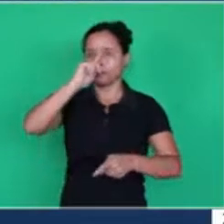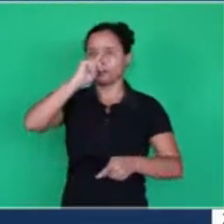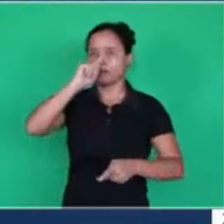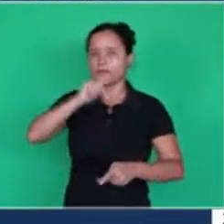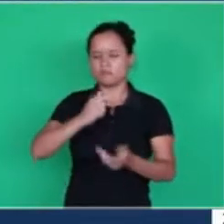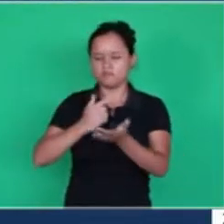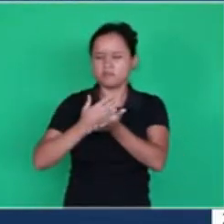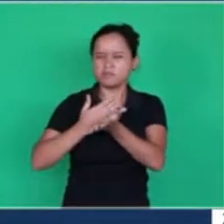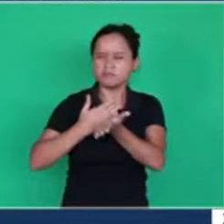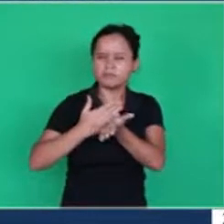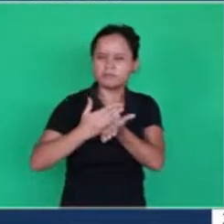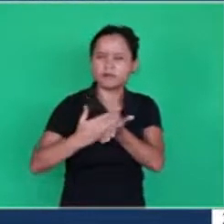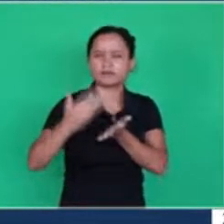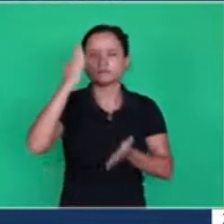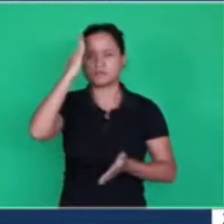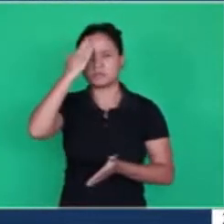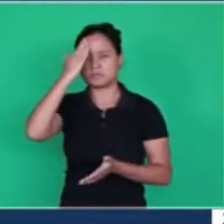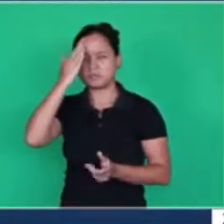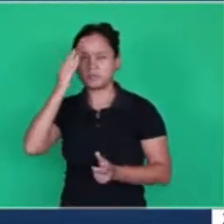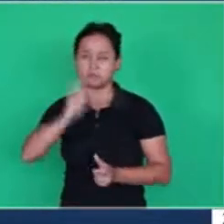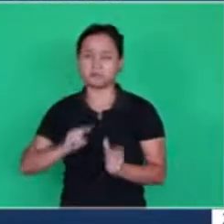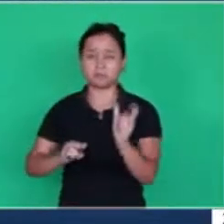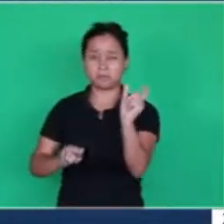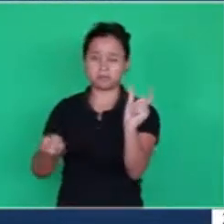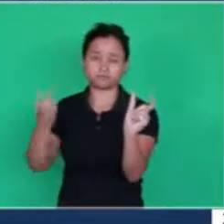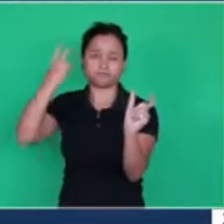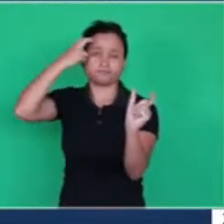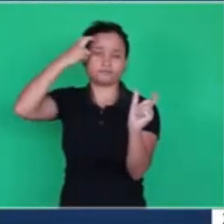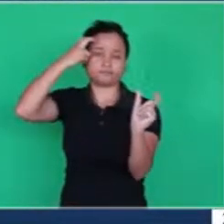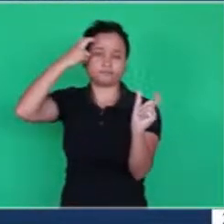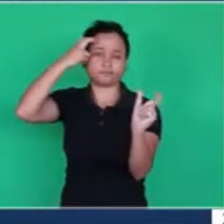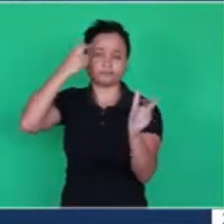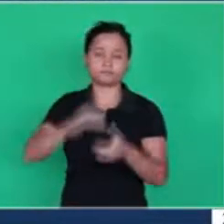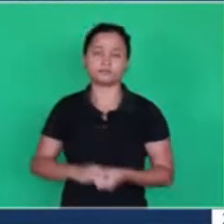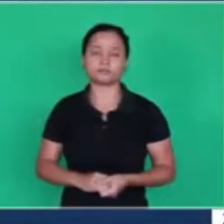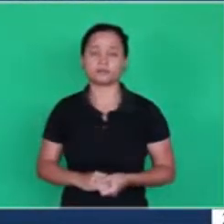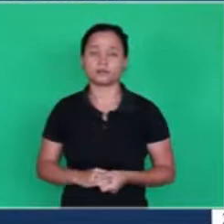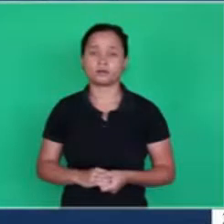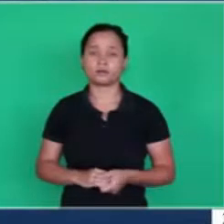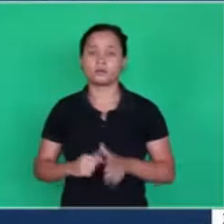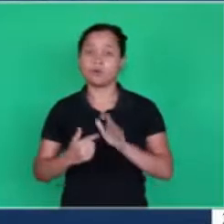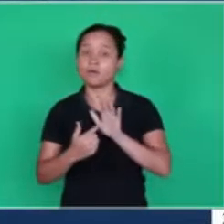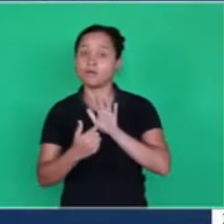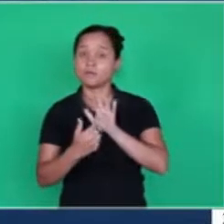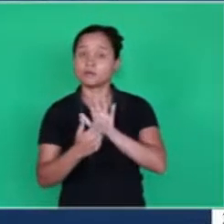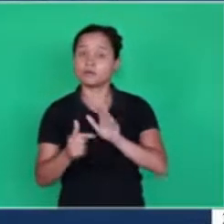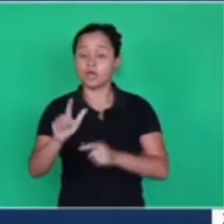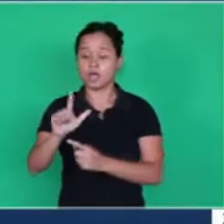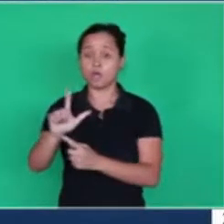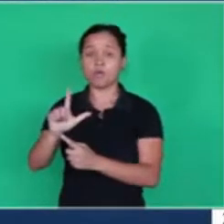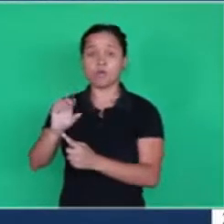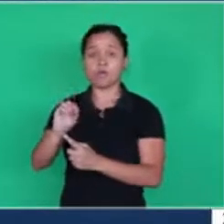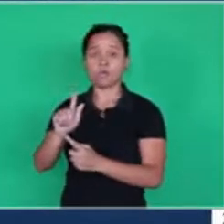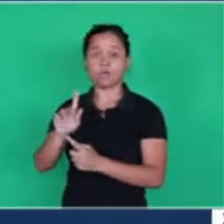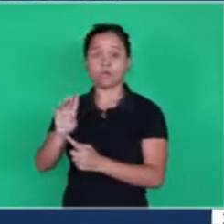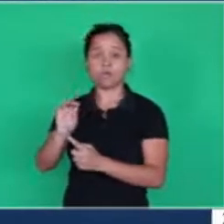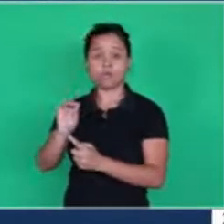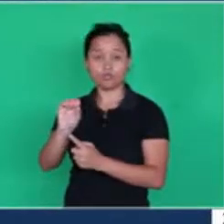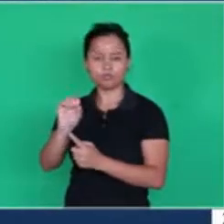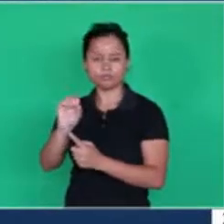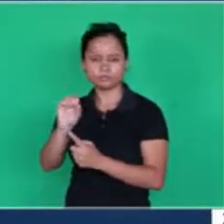Usando palavras, expressões. Via no logos um elemento impessoal de uma verdade